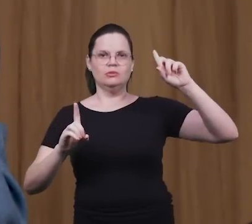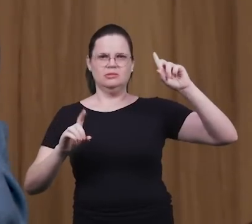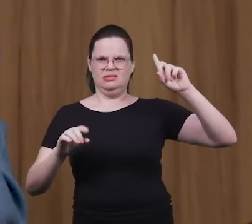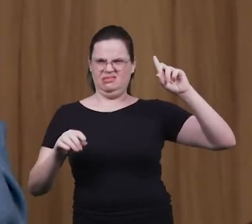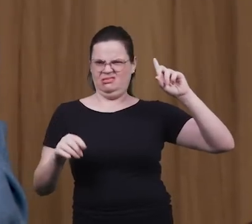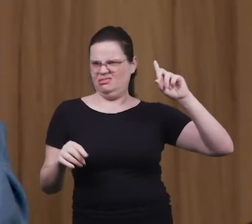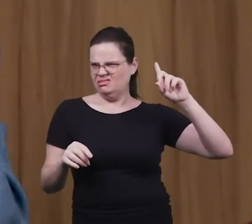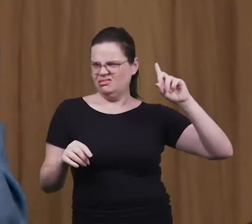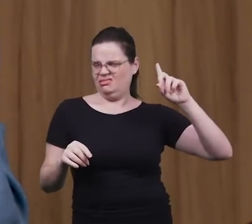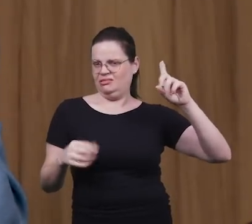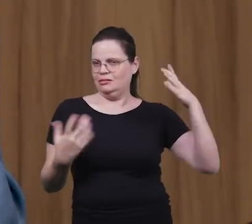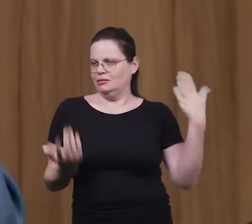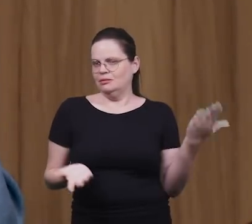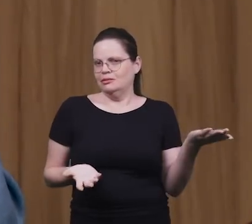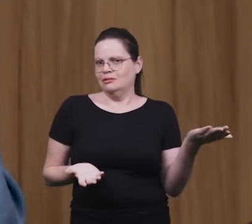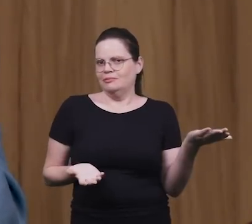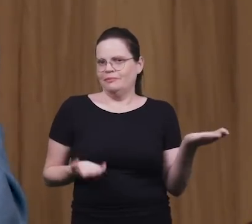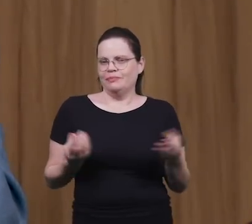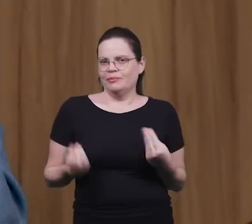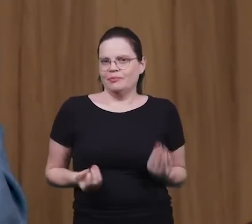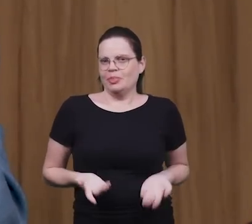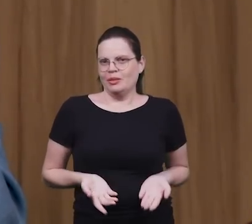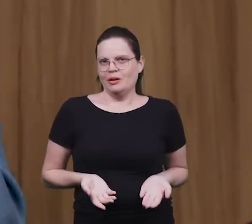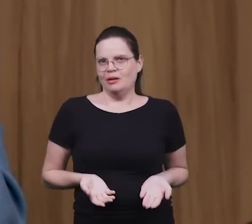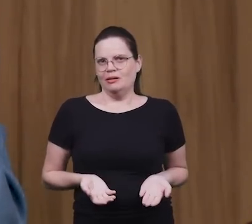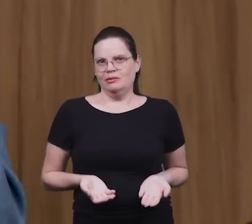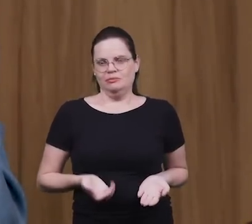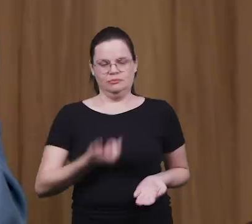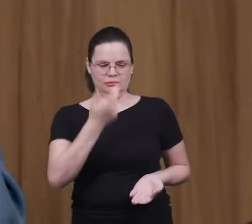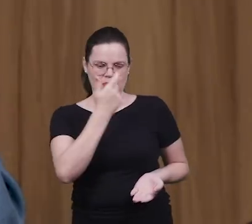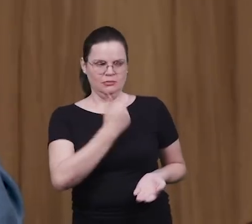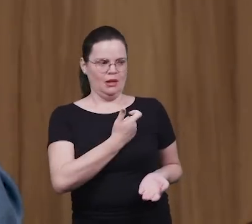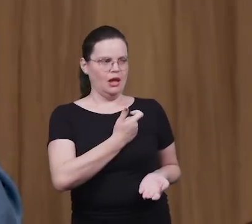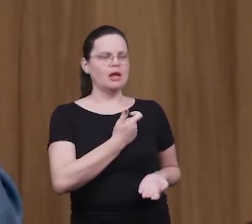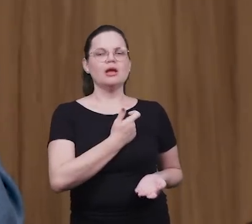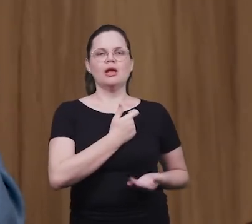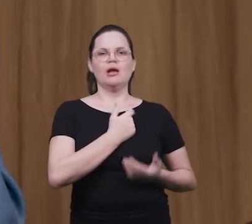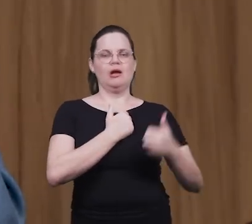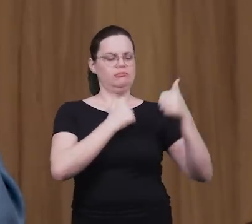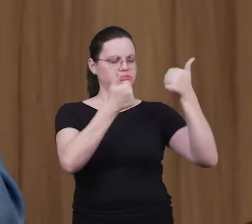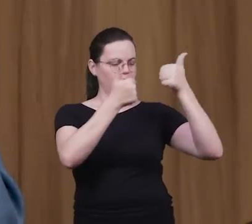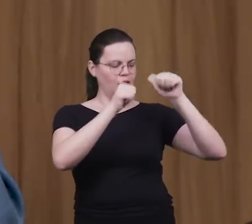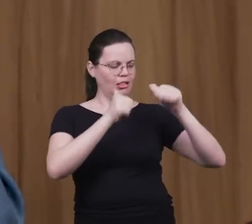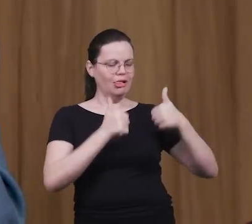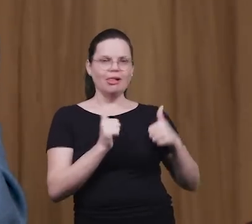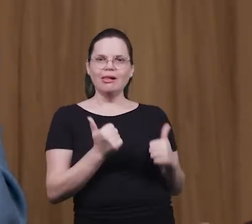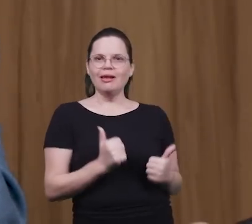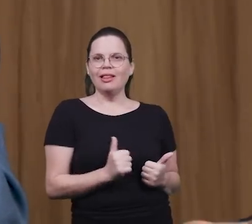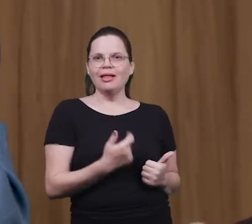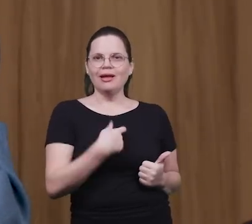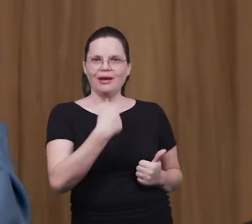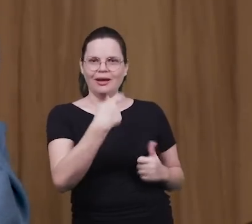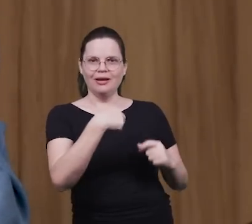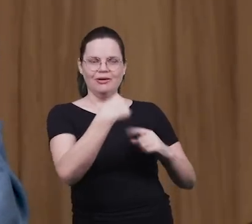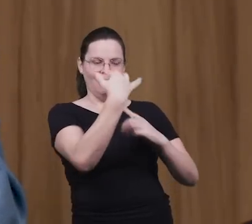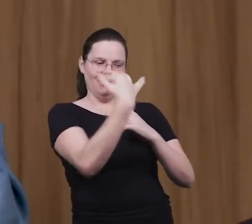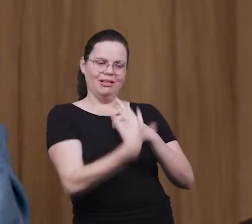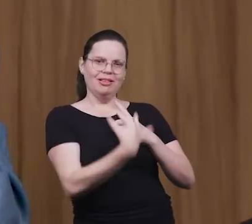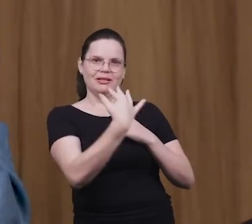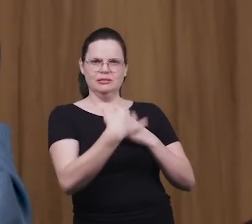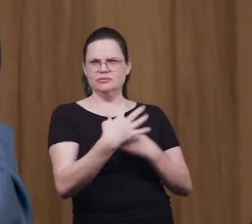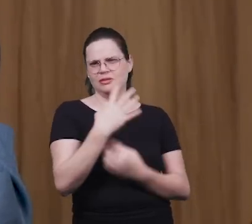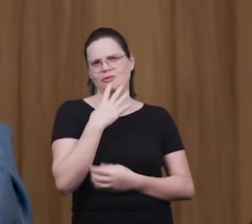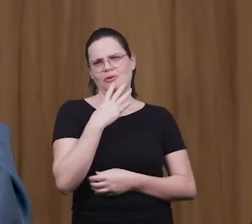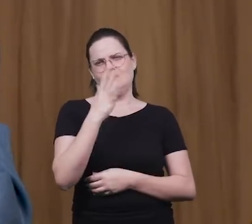sendo, né, deificado, sendo Deus. Isso foi, todo mundo conhece essa história. E esse é o grande